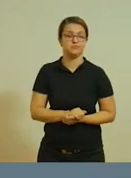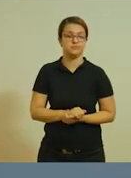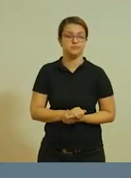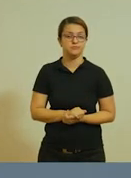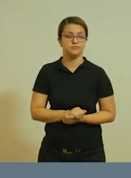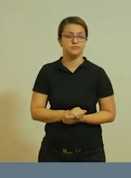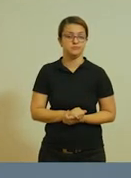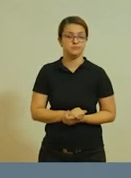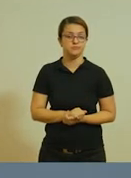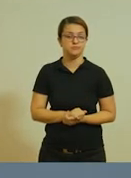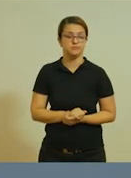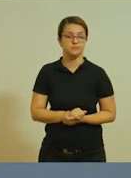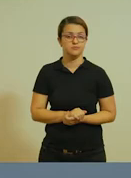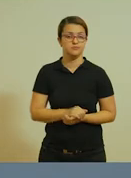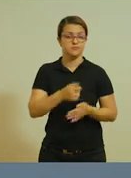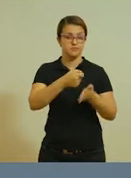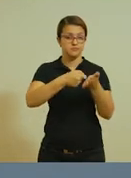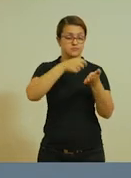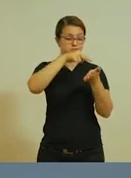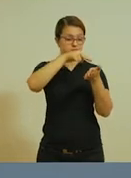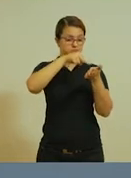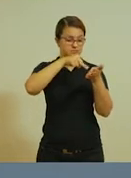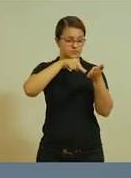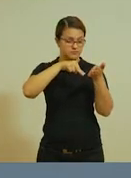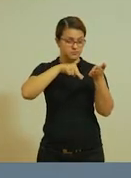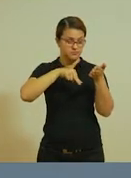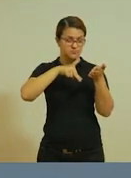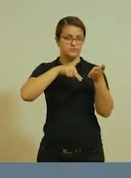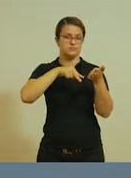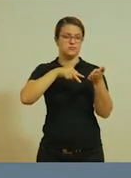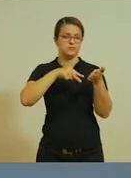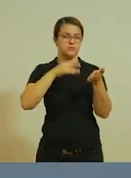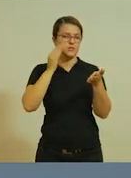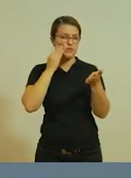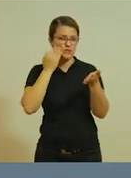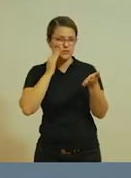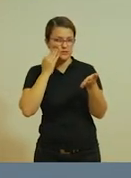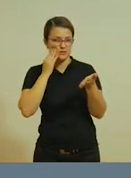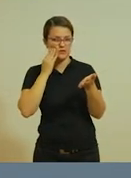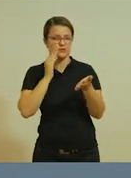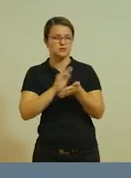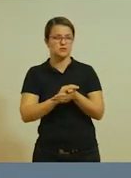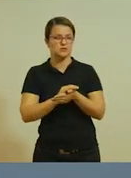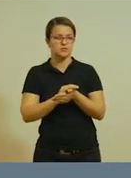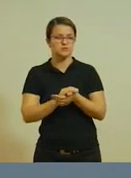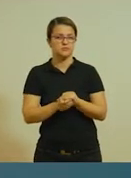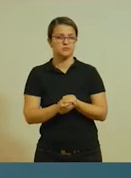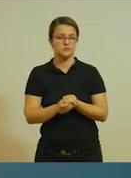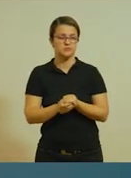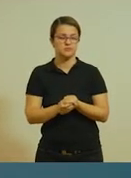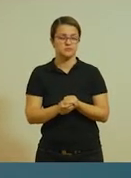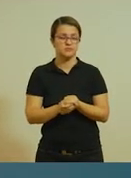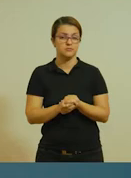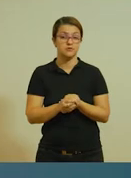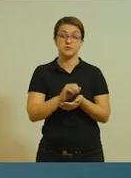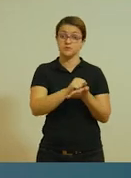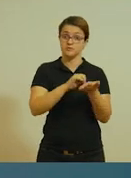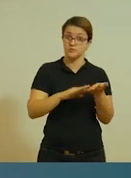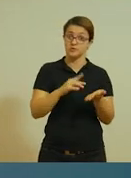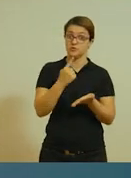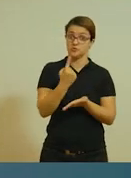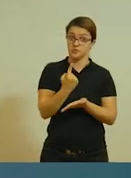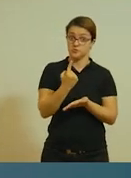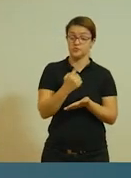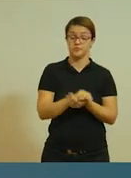nós vamos realizar a leitura, a interpretação e a compreensão de um texto. Na atividade 1, nós